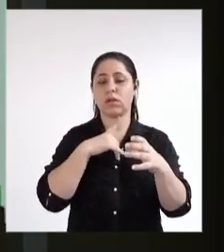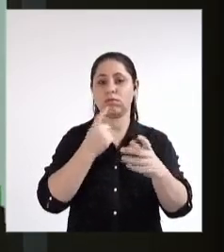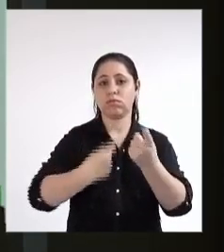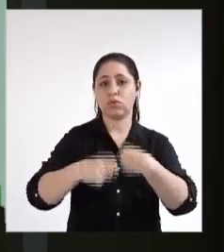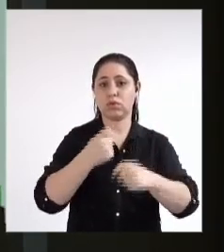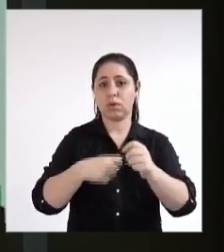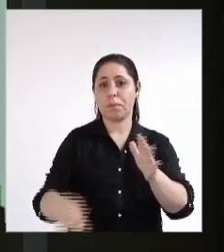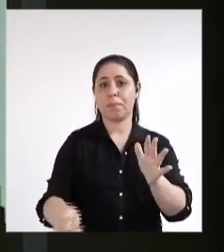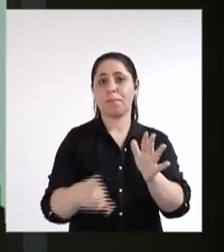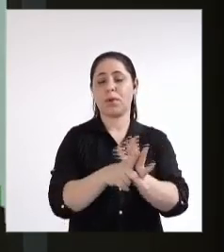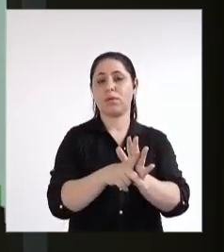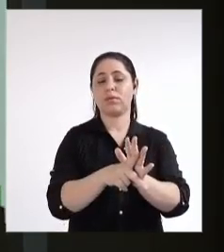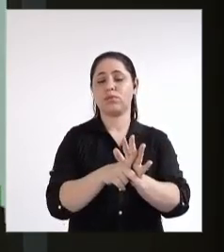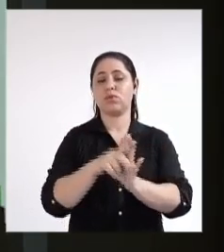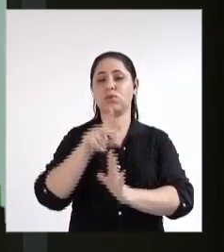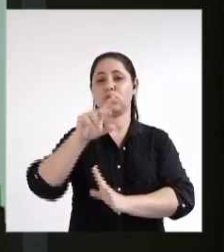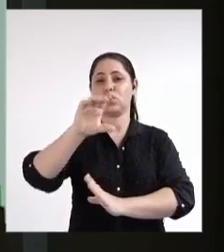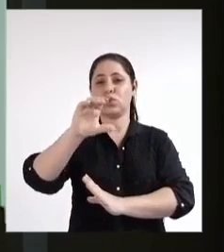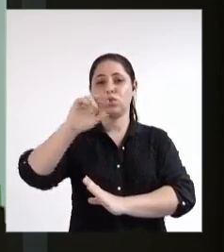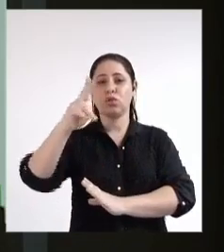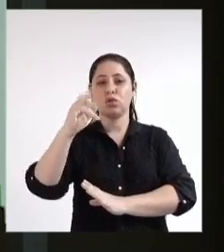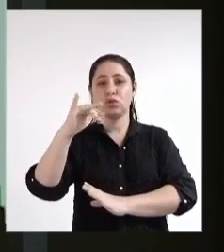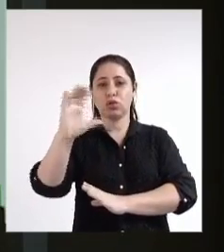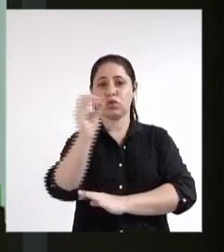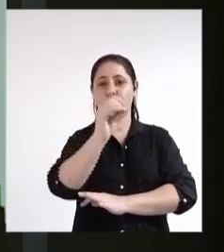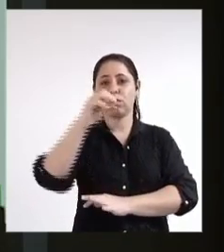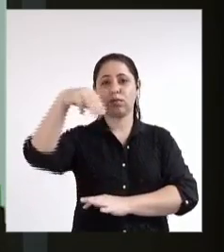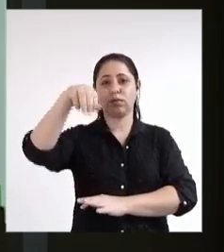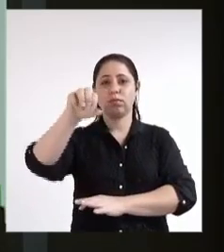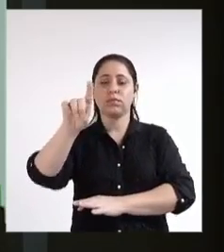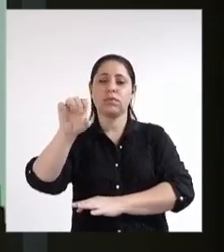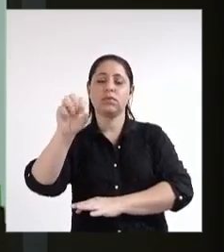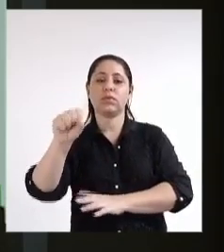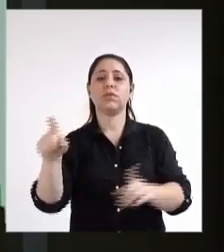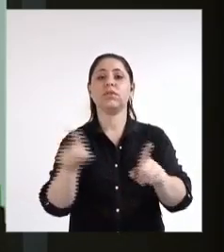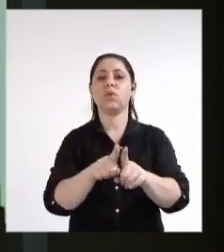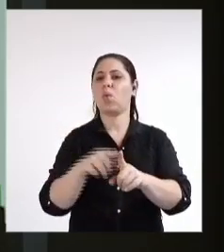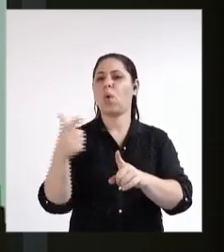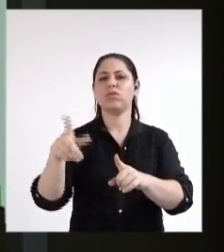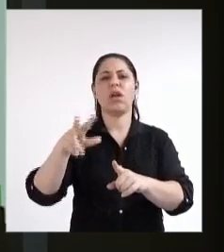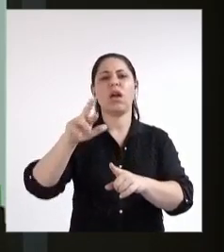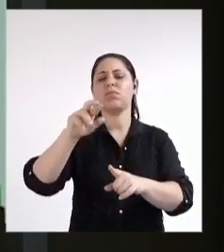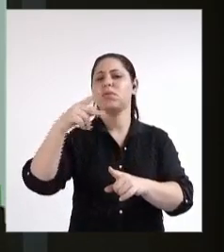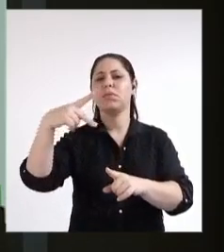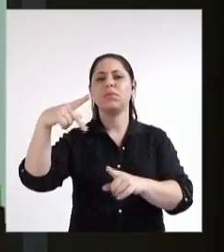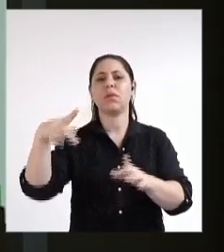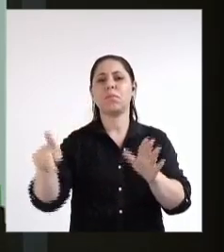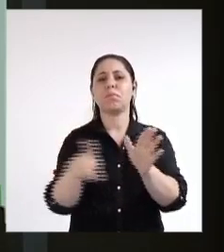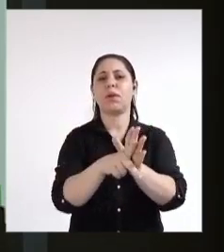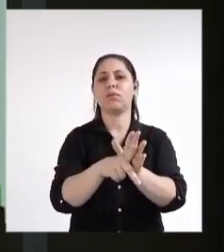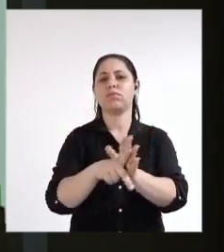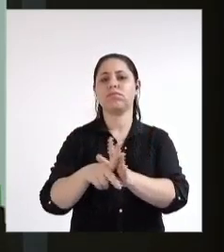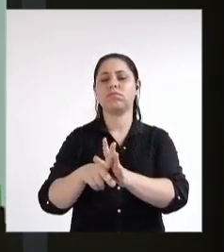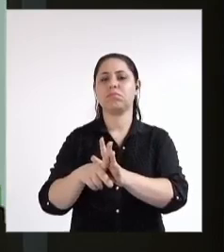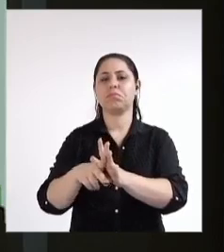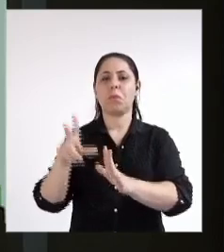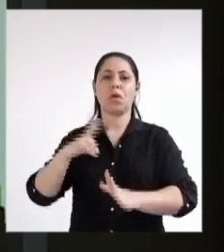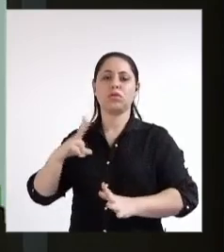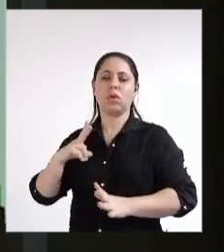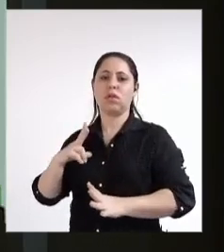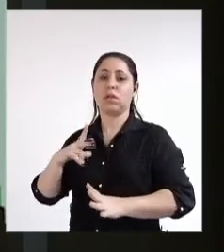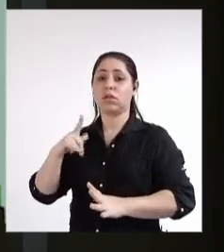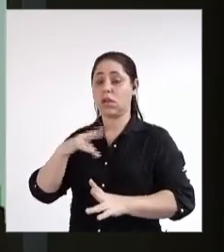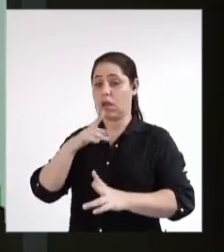direta do instituto chico mendes e as outras são rppns reservas particulares que foram reconhecidas pelo governo